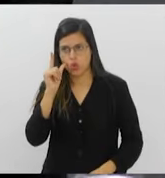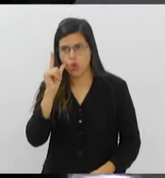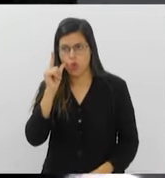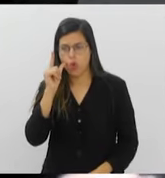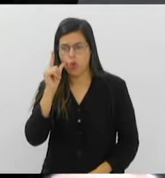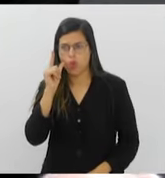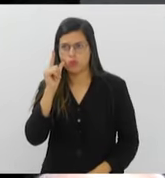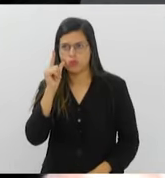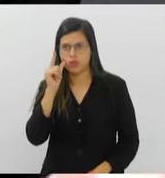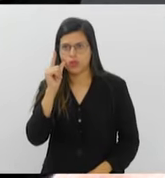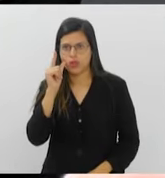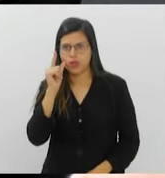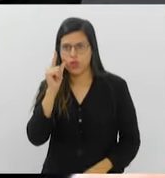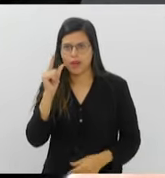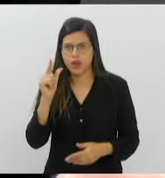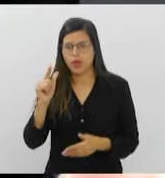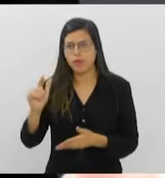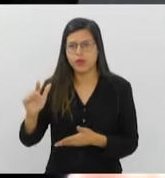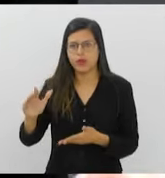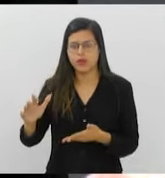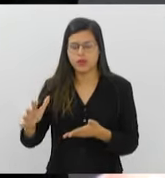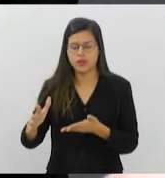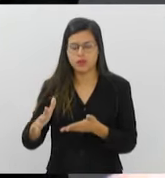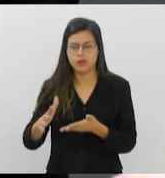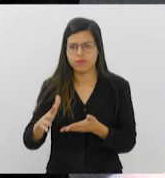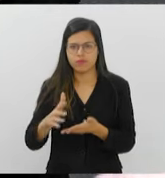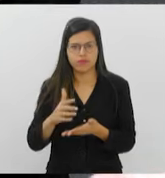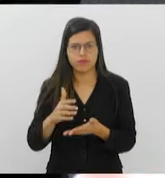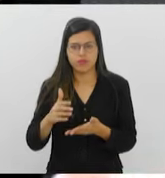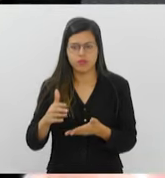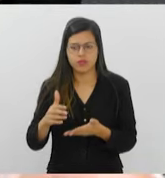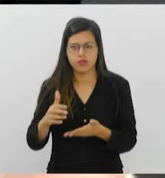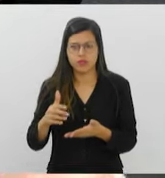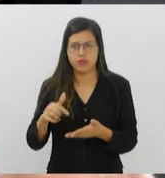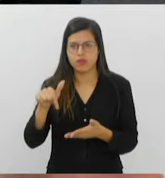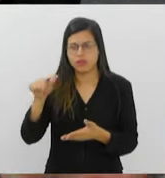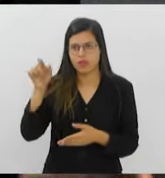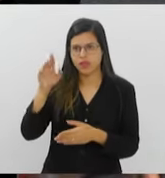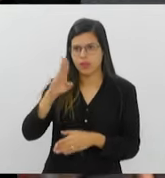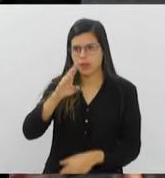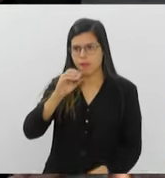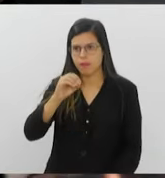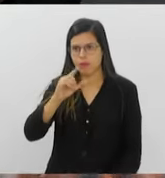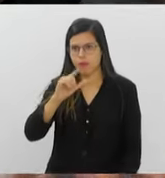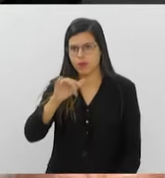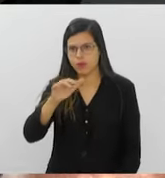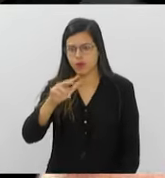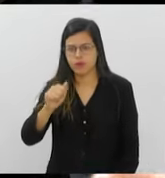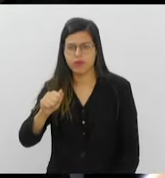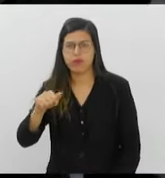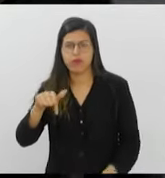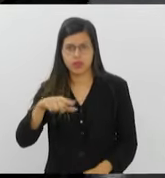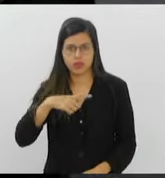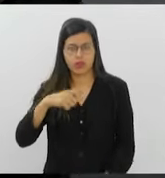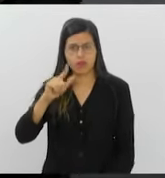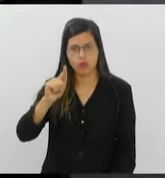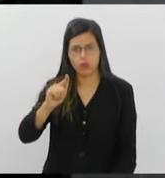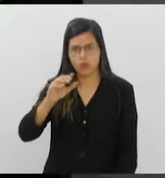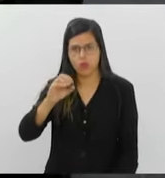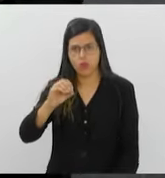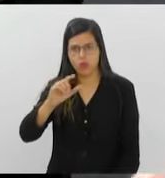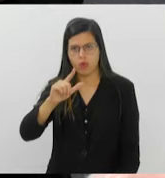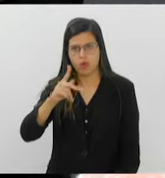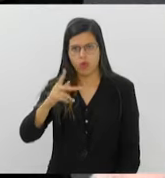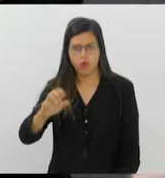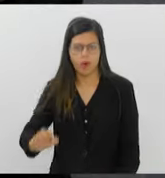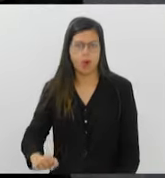golpe da extrema-direita, tentativa de golpe militar na Bolívia. Sem dúvida nenhuma, é um ataque à soberania popular. O